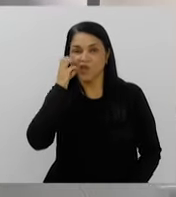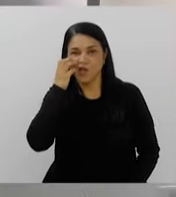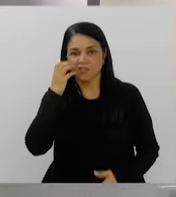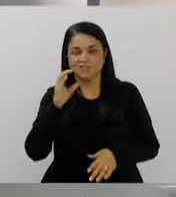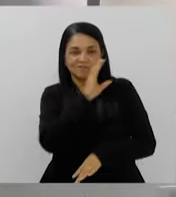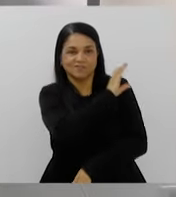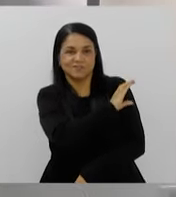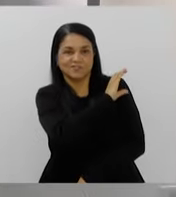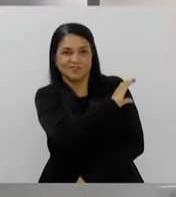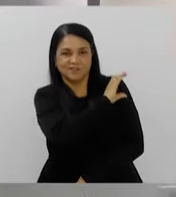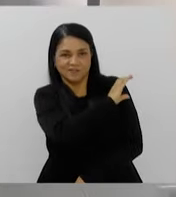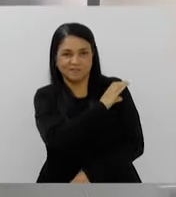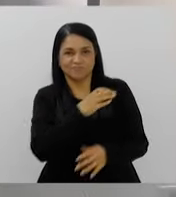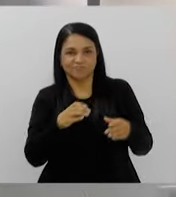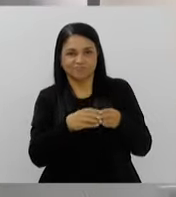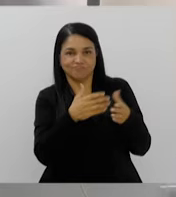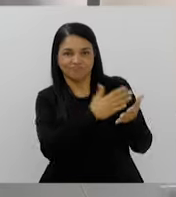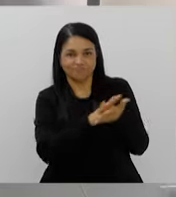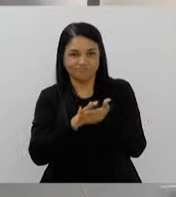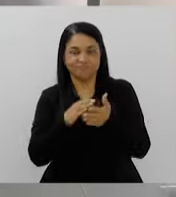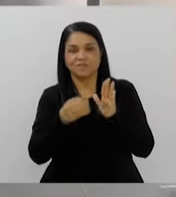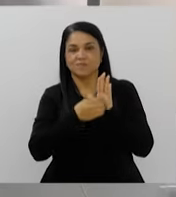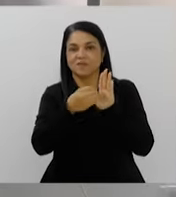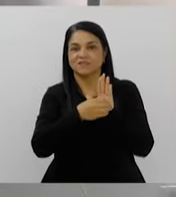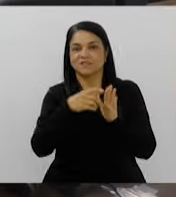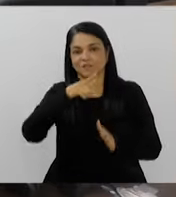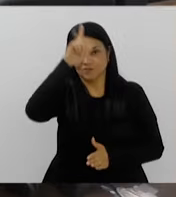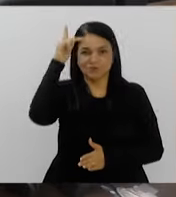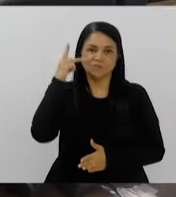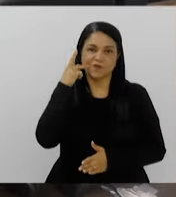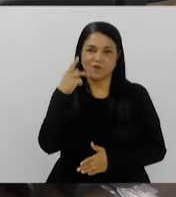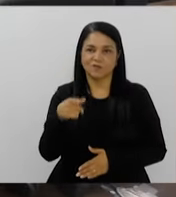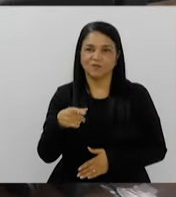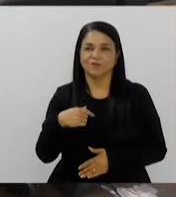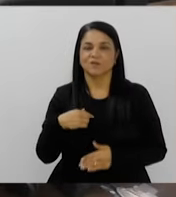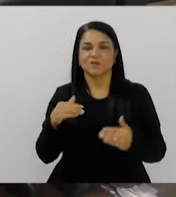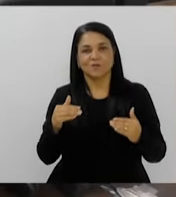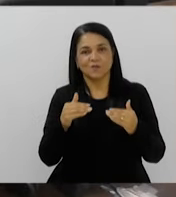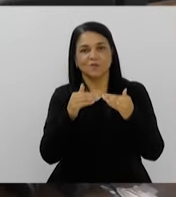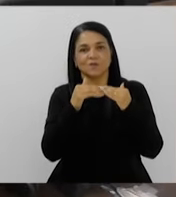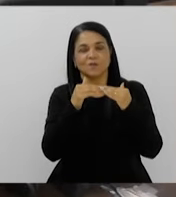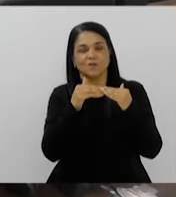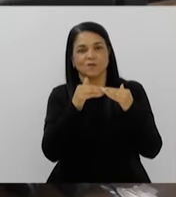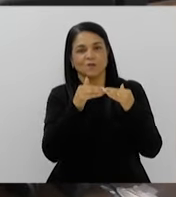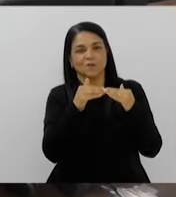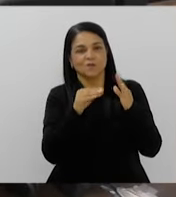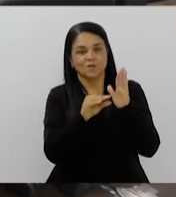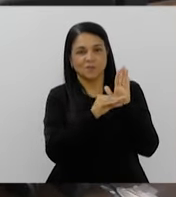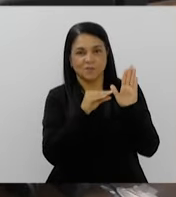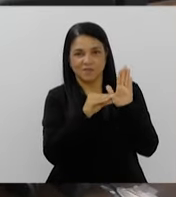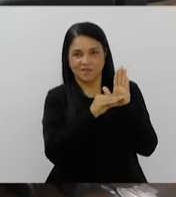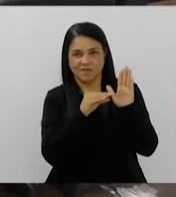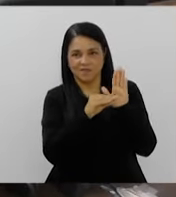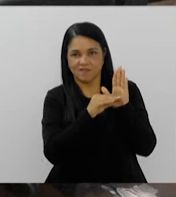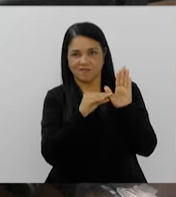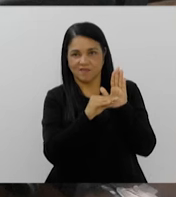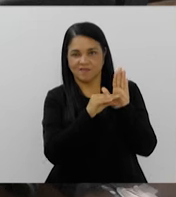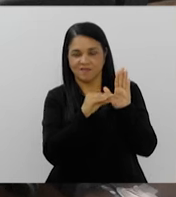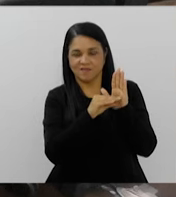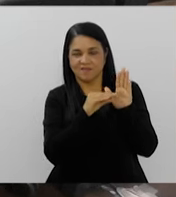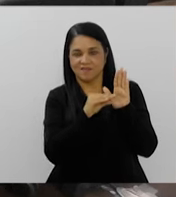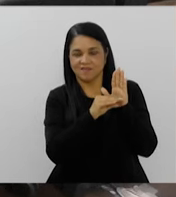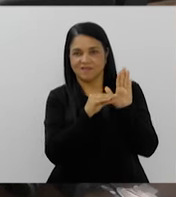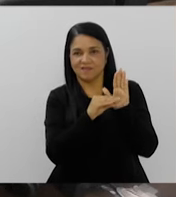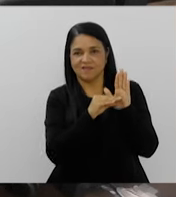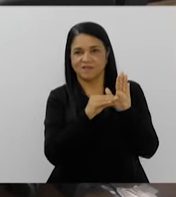da Outras Providências. Para aparecer, deputado Luiz Paulo. Aparecer, pois, juridicidade como emenda, suprimendo